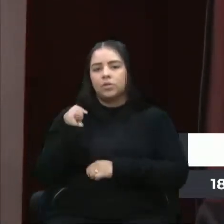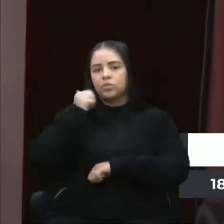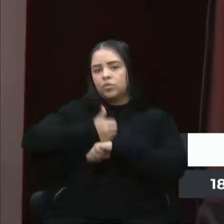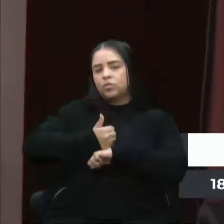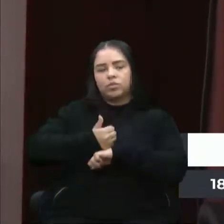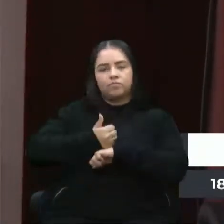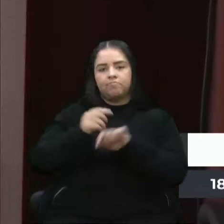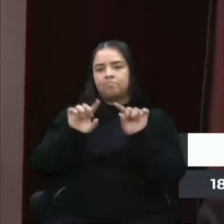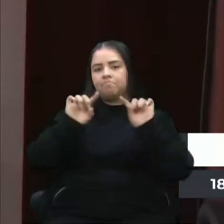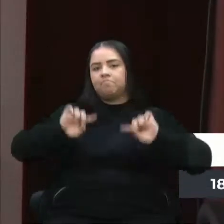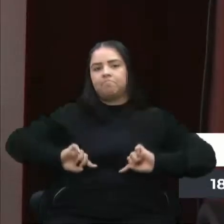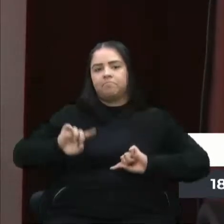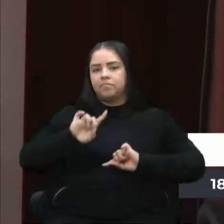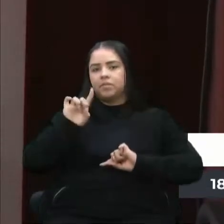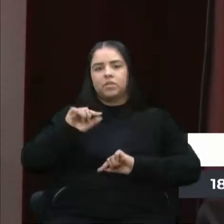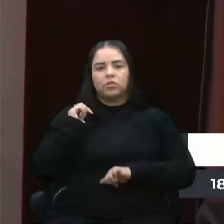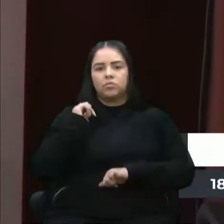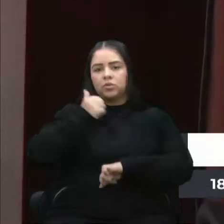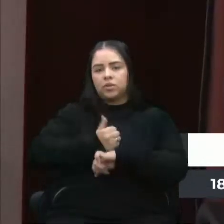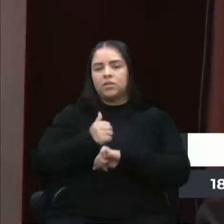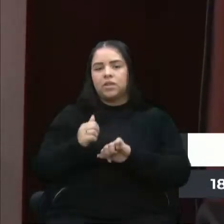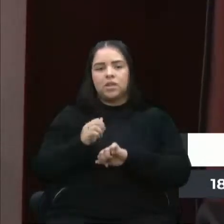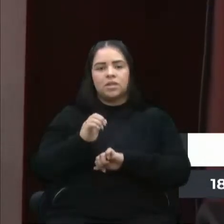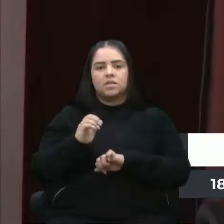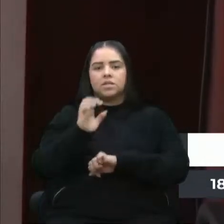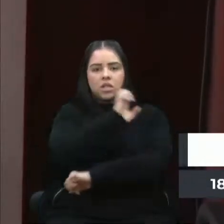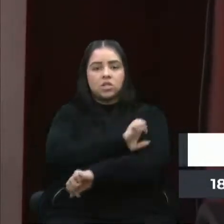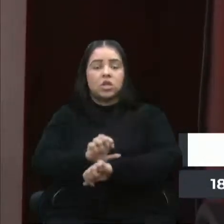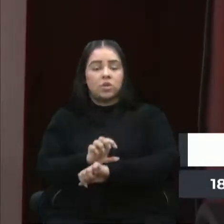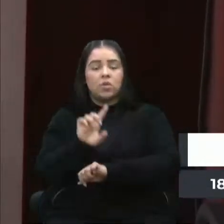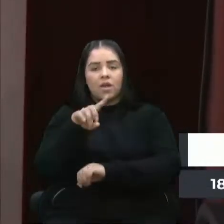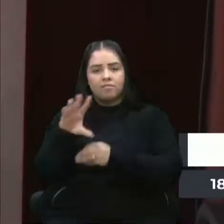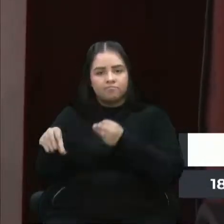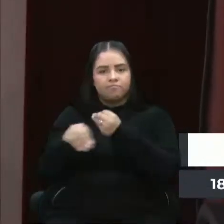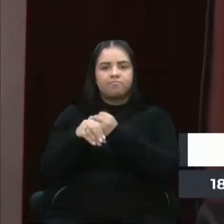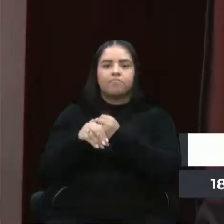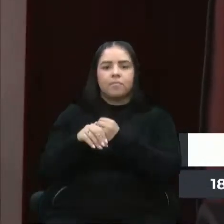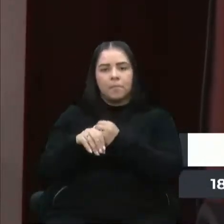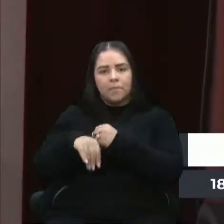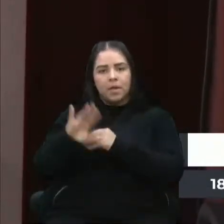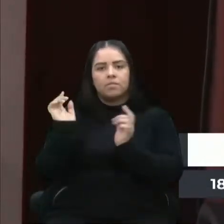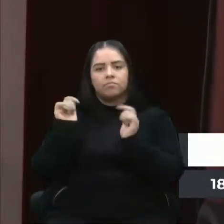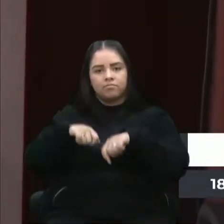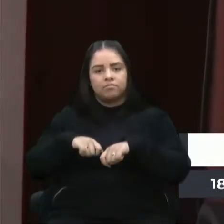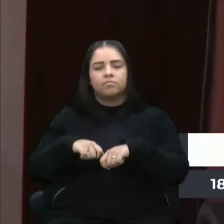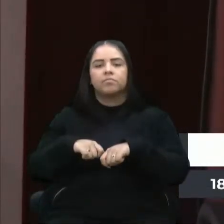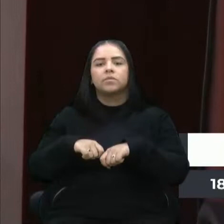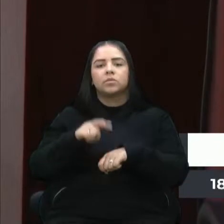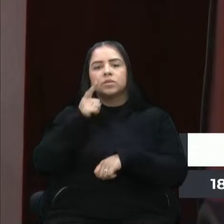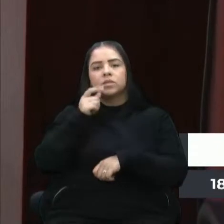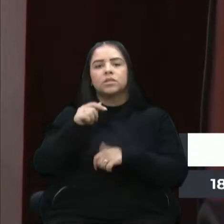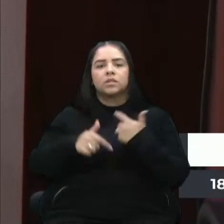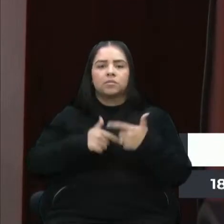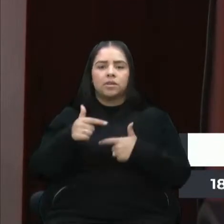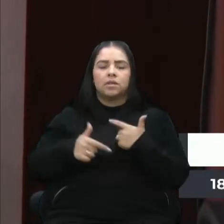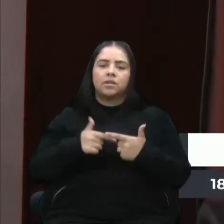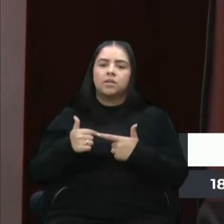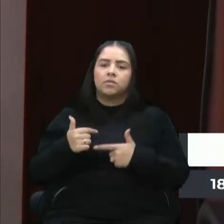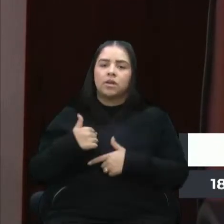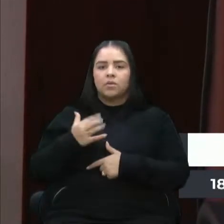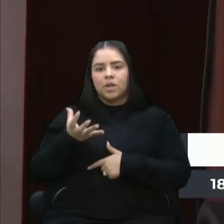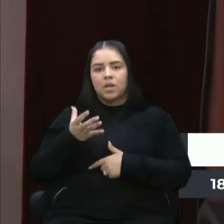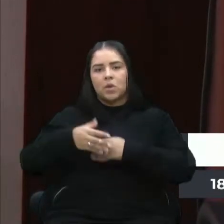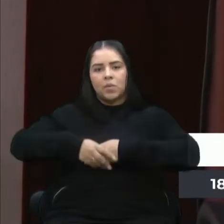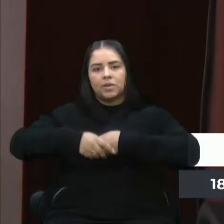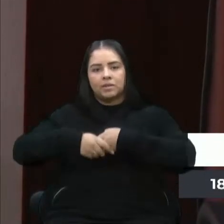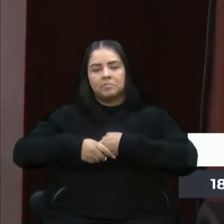não é substituir estagiário, é incrementar e dar possibilidade desses jovens, né, poderem atuar. Então, eu quero lhe cumprimentar,